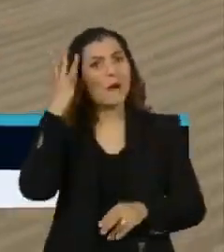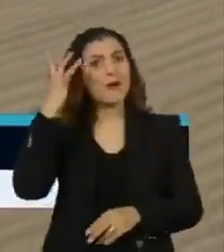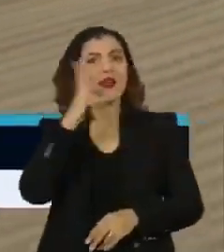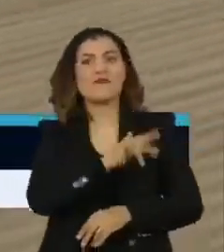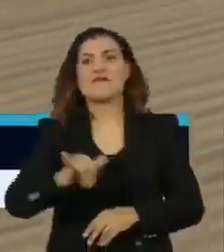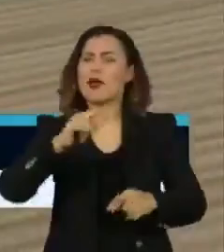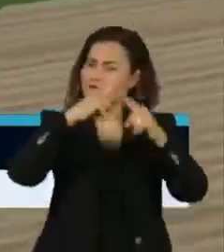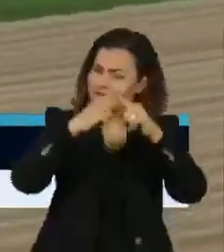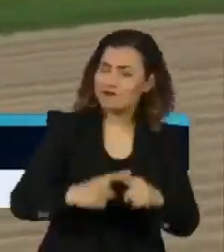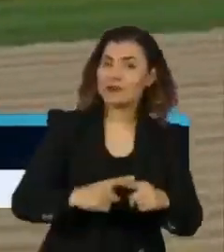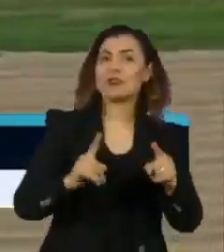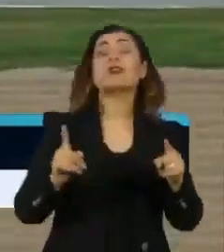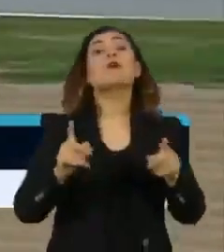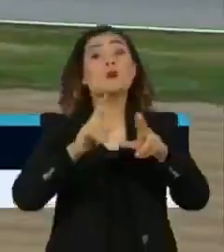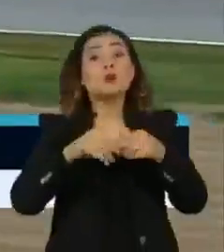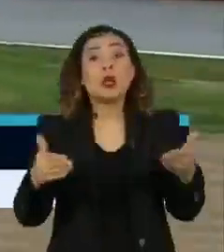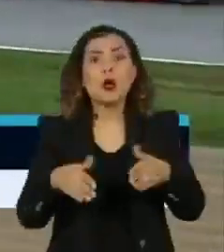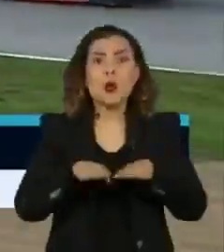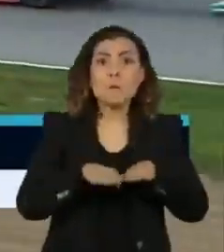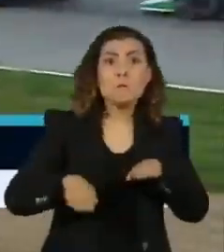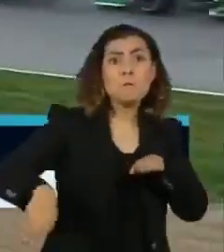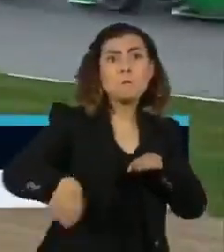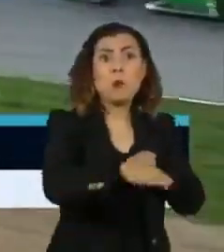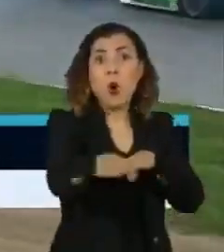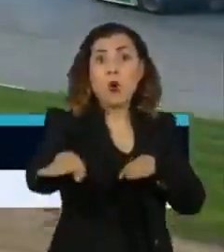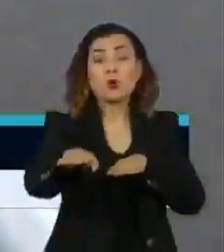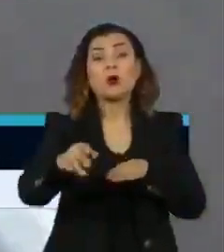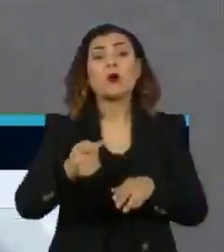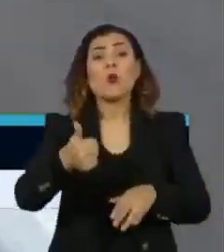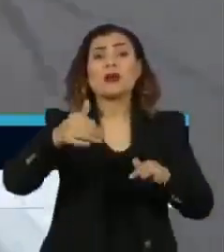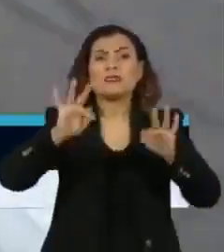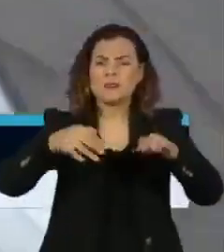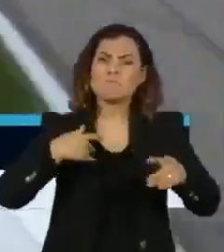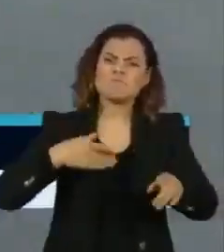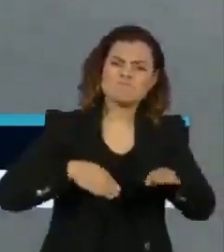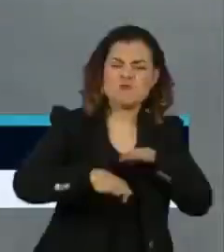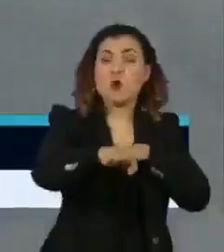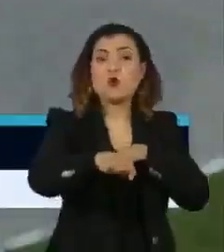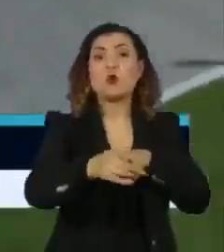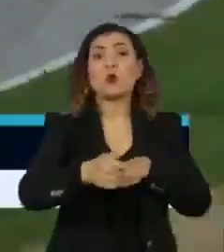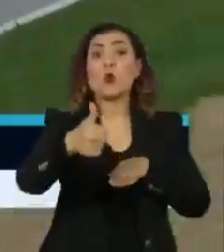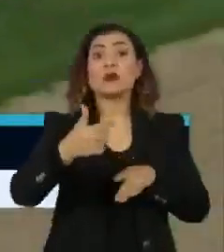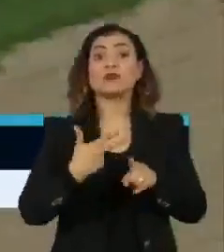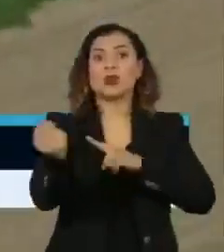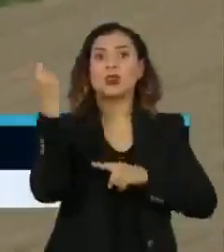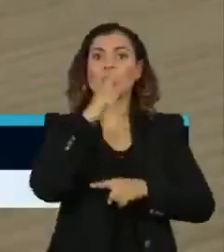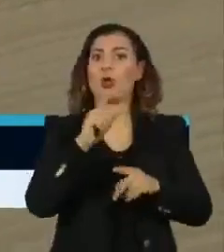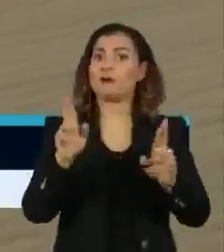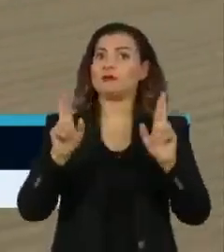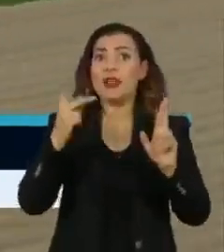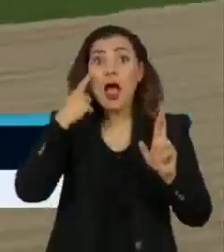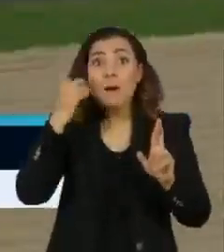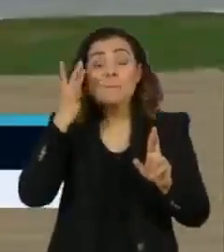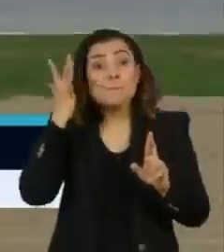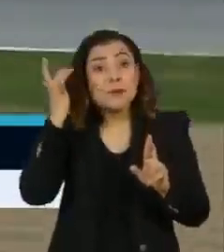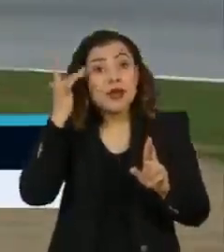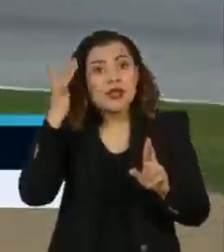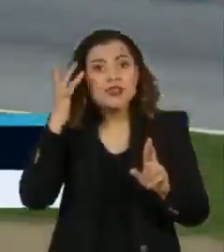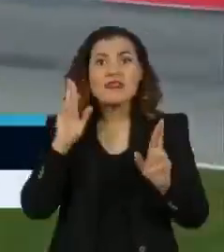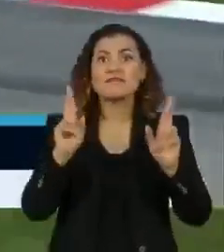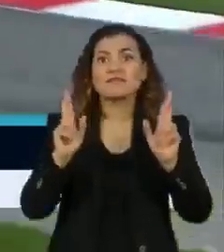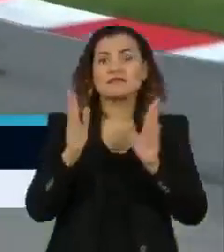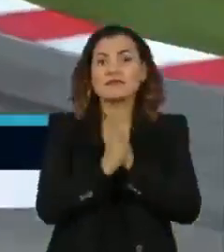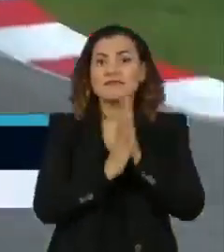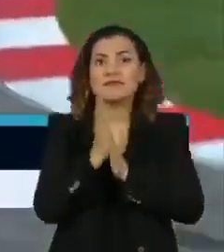que uma dessas ultrapassagens aconteça já no momento decisivo da prova, valendo a briga pela vitória. Você confere essa disputa